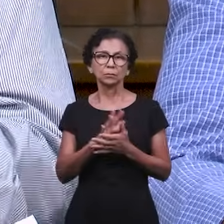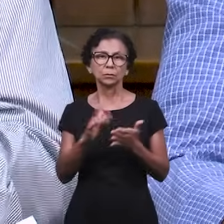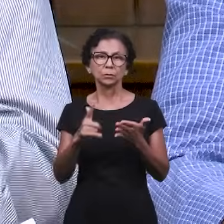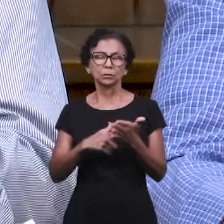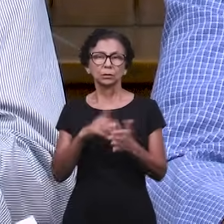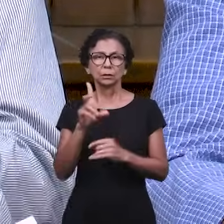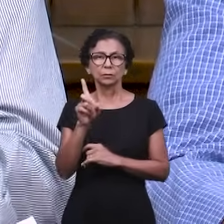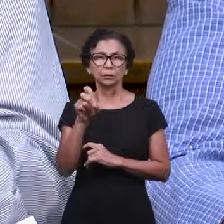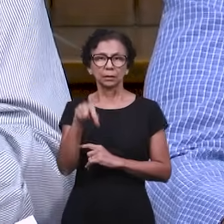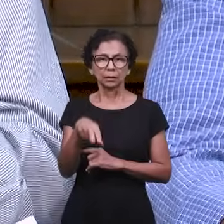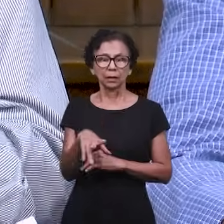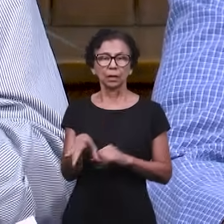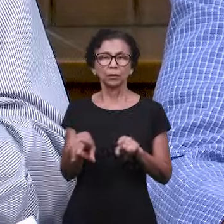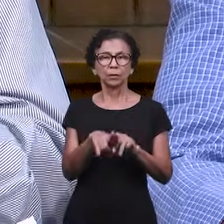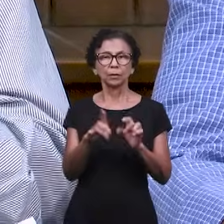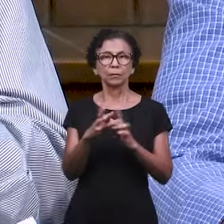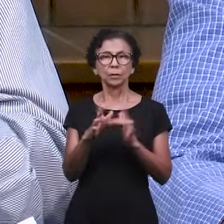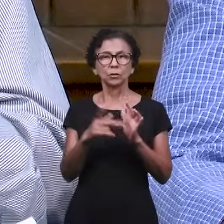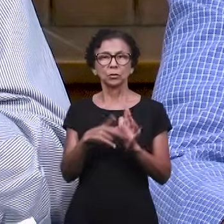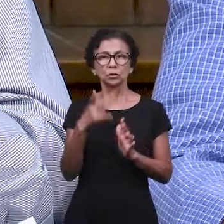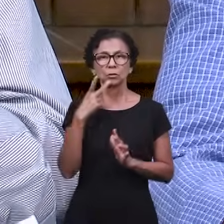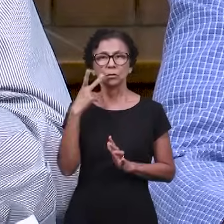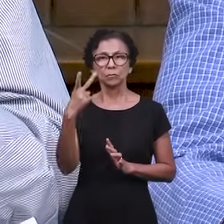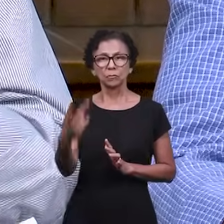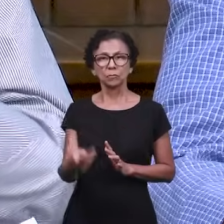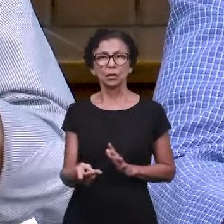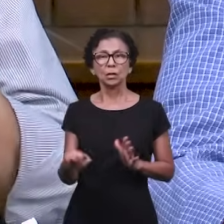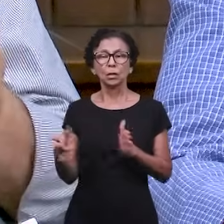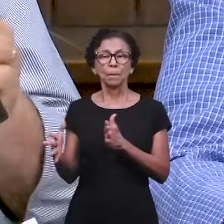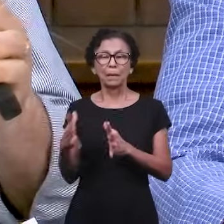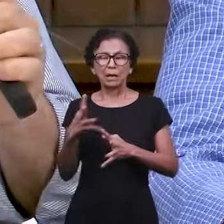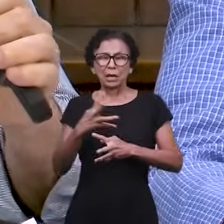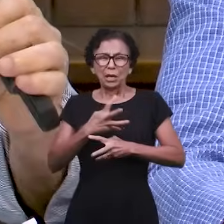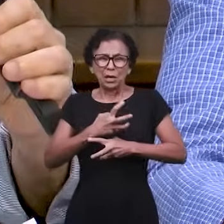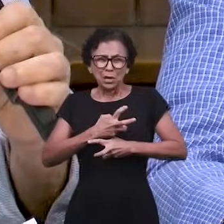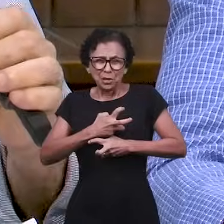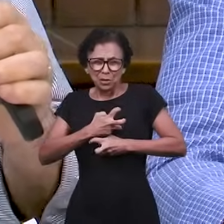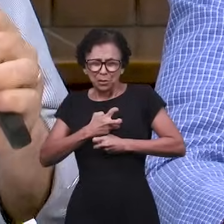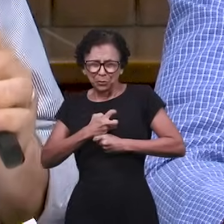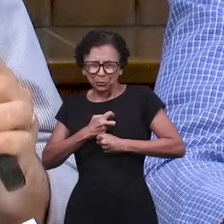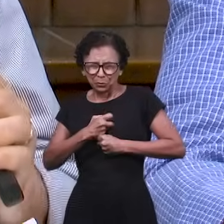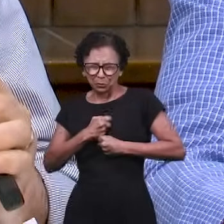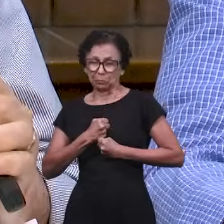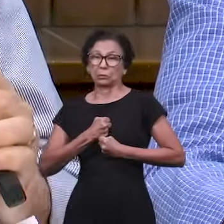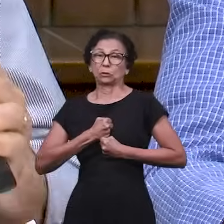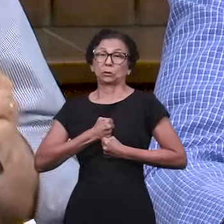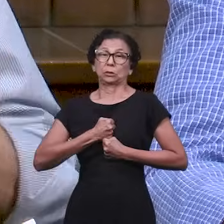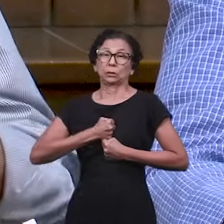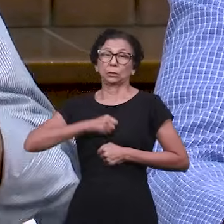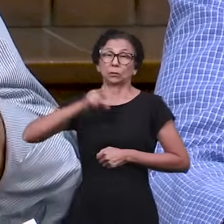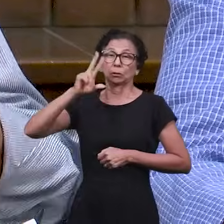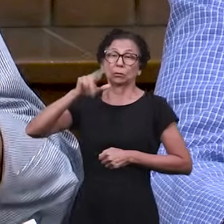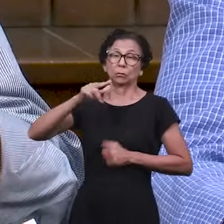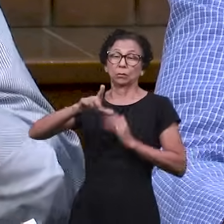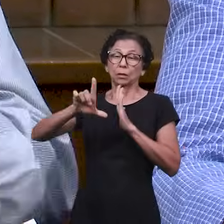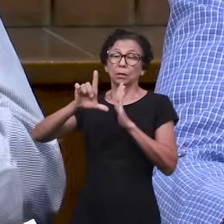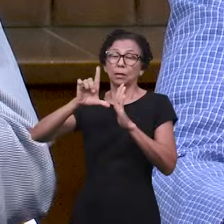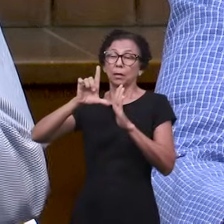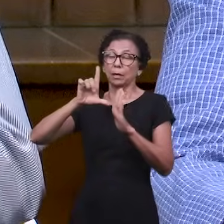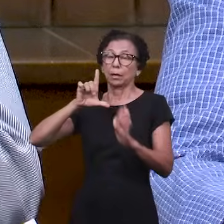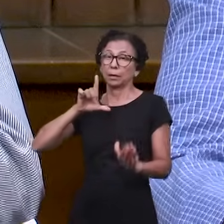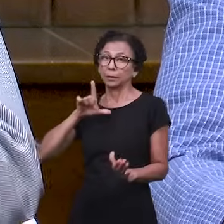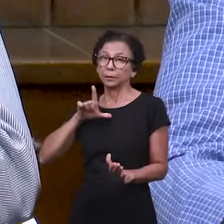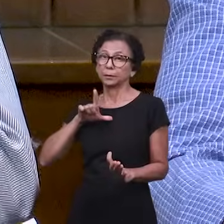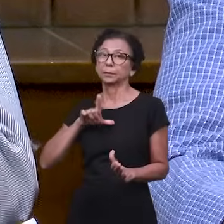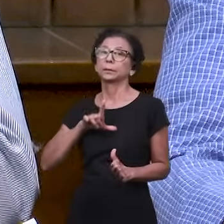como Jesus falando um tempo de angústia como nunca houve nem nunca haverá sobre a terra. Então, quando